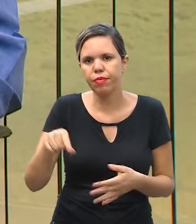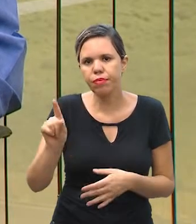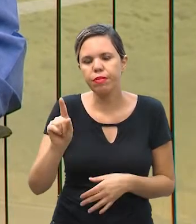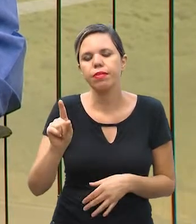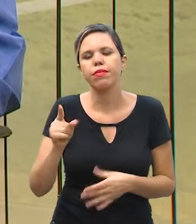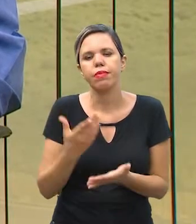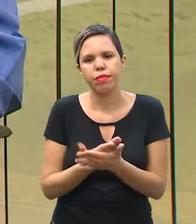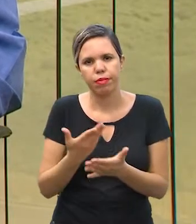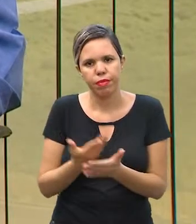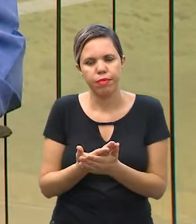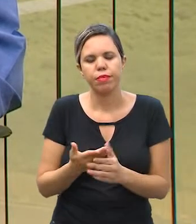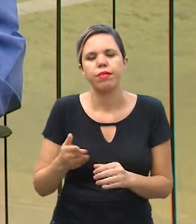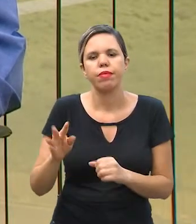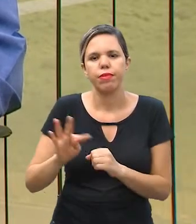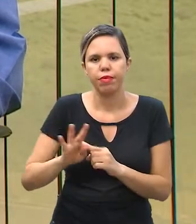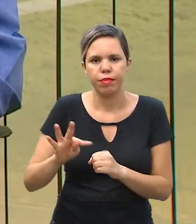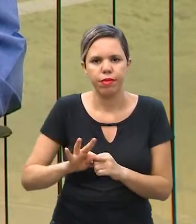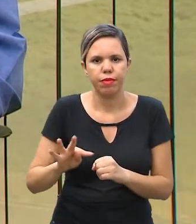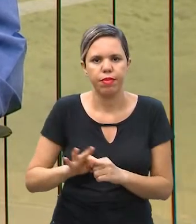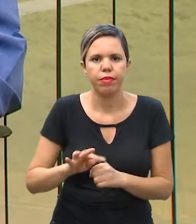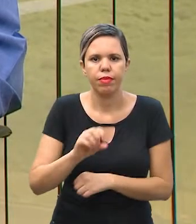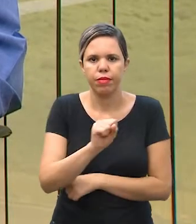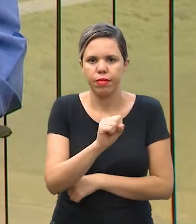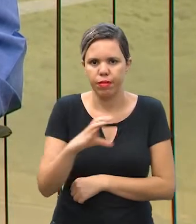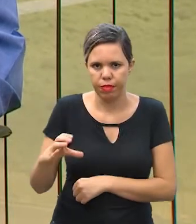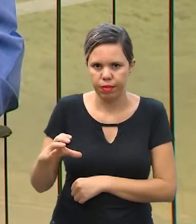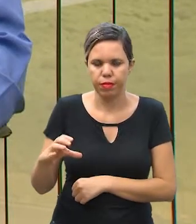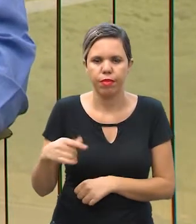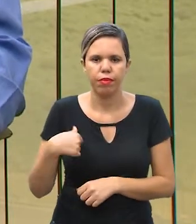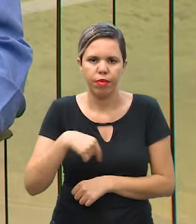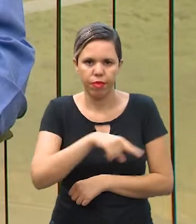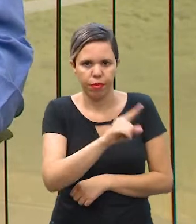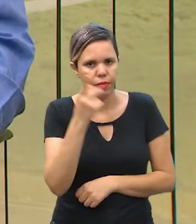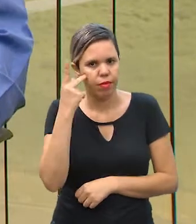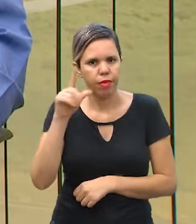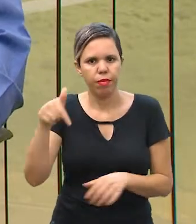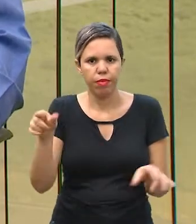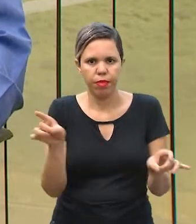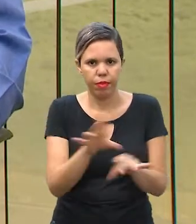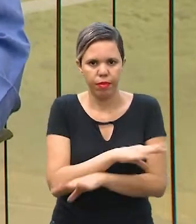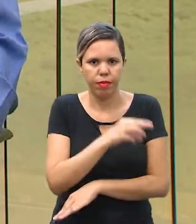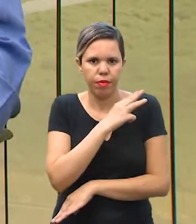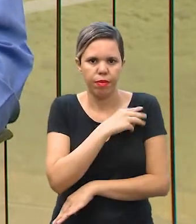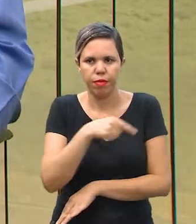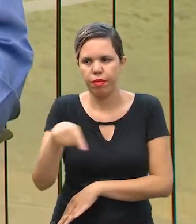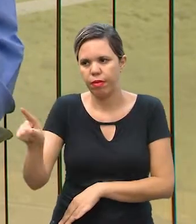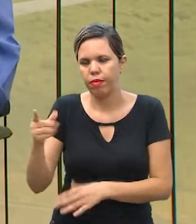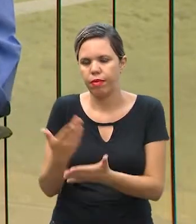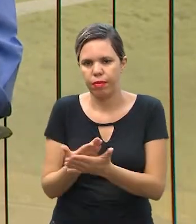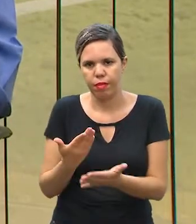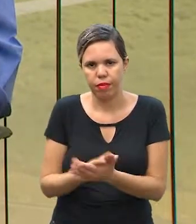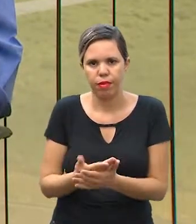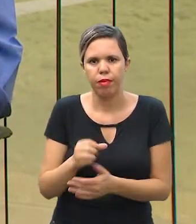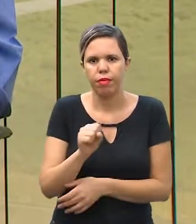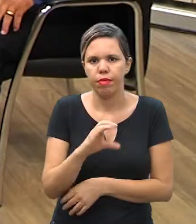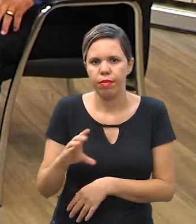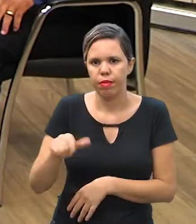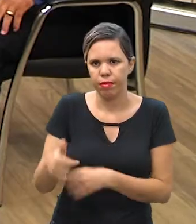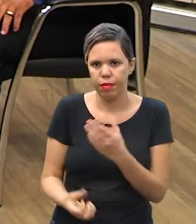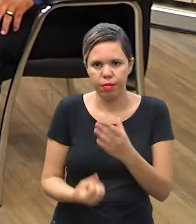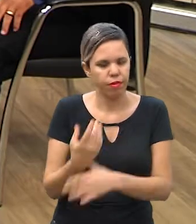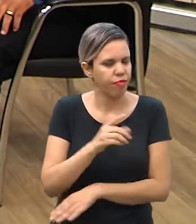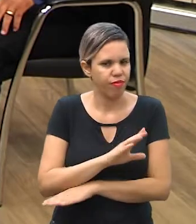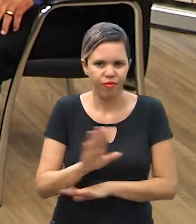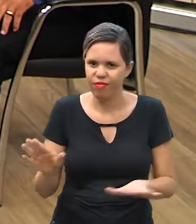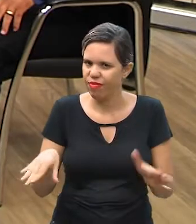para o seminário dos Oblatos, que é em Santa Catarina. Então eu falei, eu vou para São Paulo, termino meus estudos, depois eu vou estudar lá. E isso